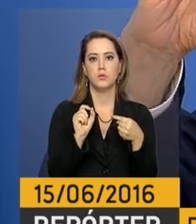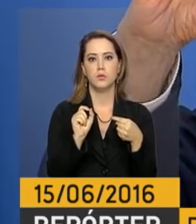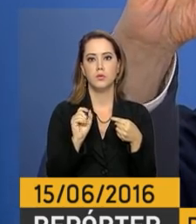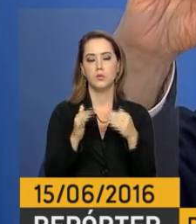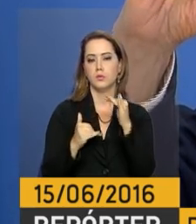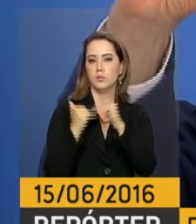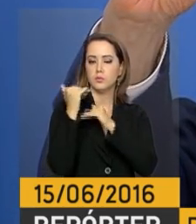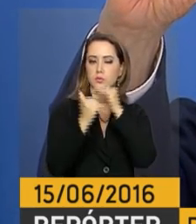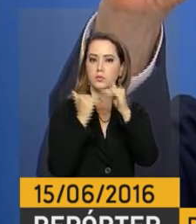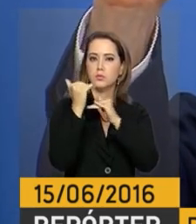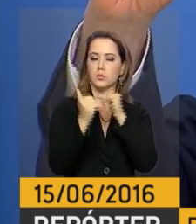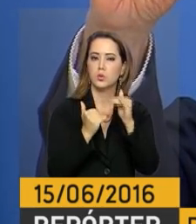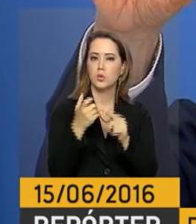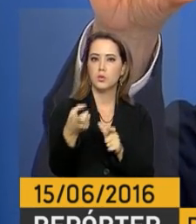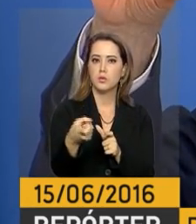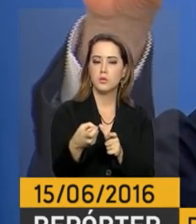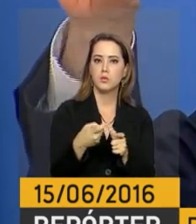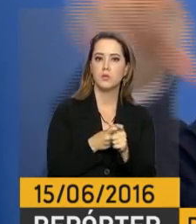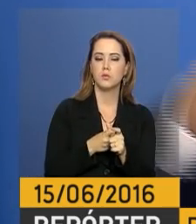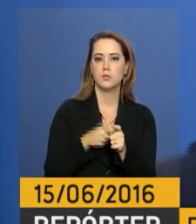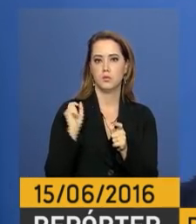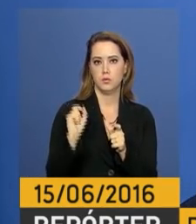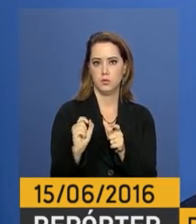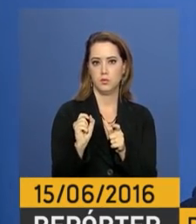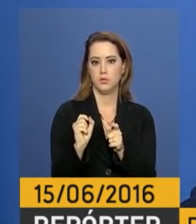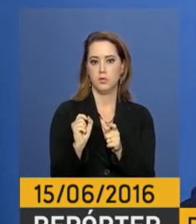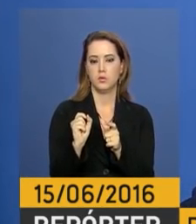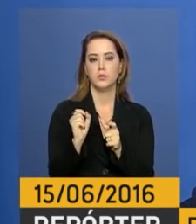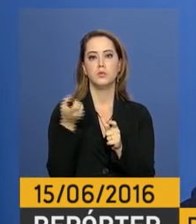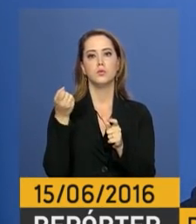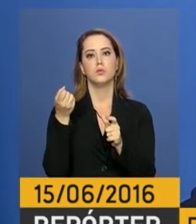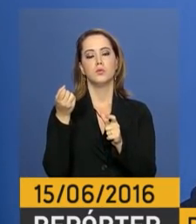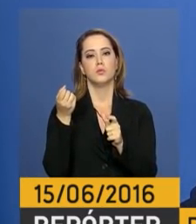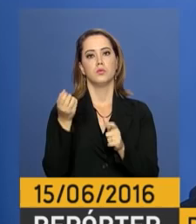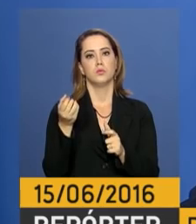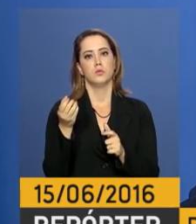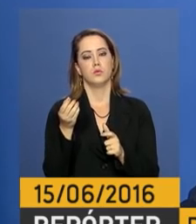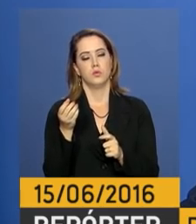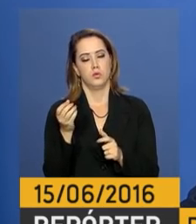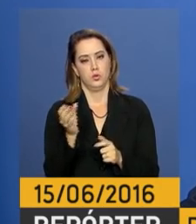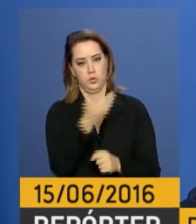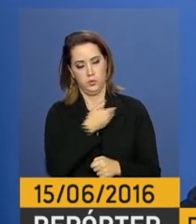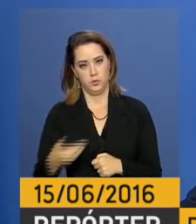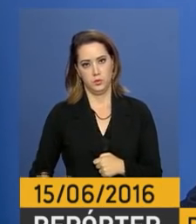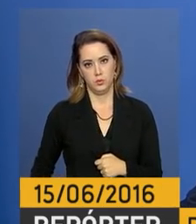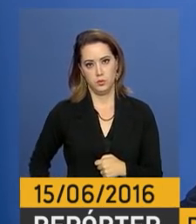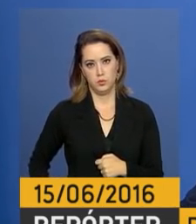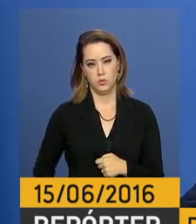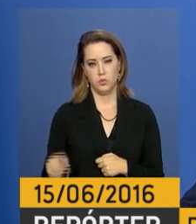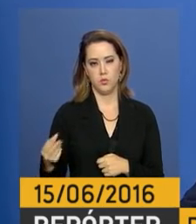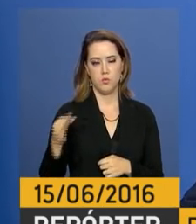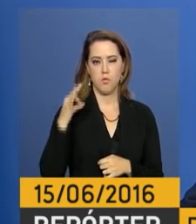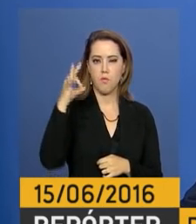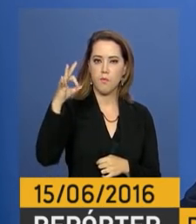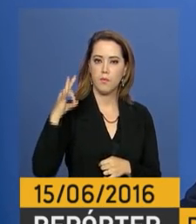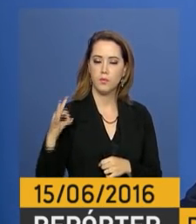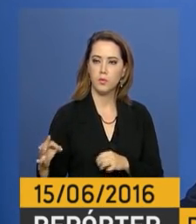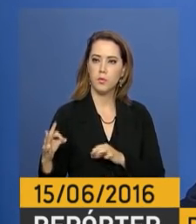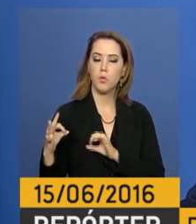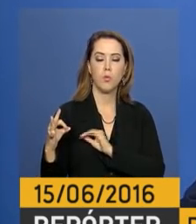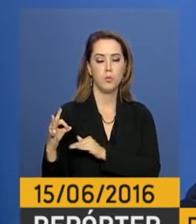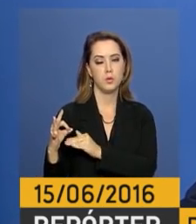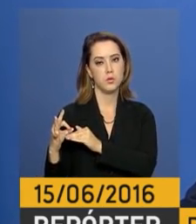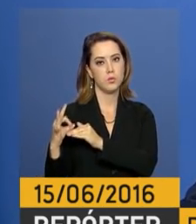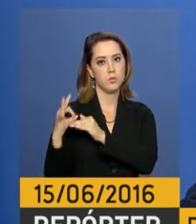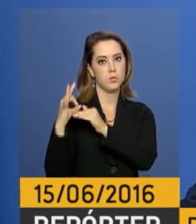crescimento da dívida pública como percentual do produto que tem crescido